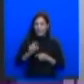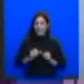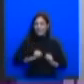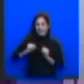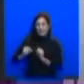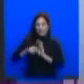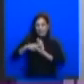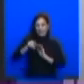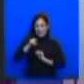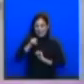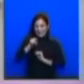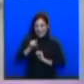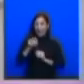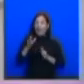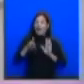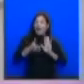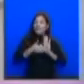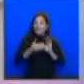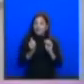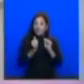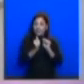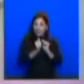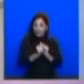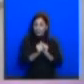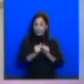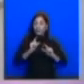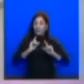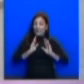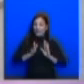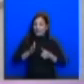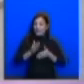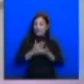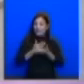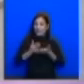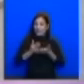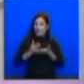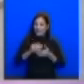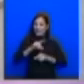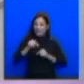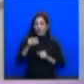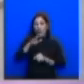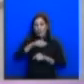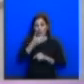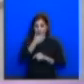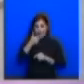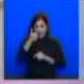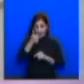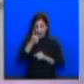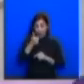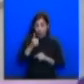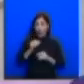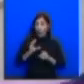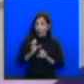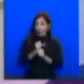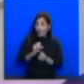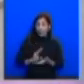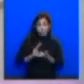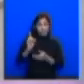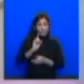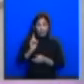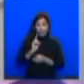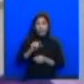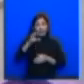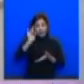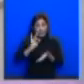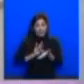prêmio pode ser seu. Apostas em mãos, porque já já vai começar o sorteio. A melhor parte é que esse prêmio não acumula.